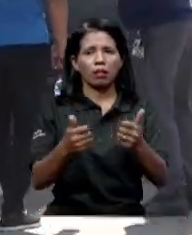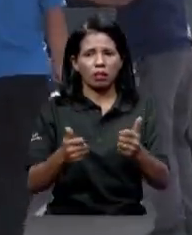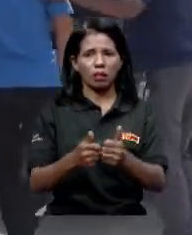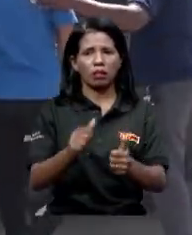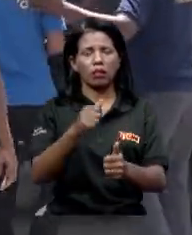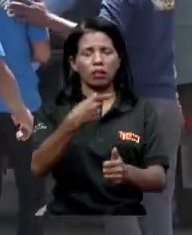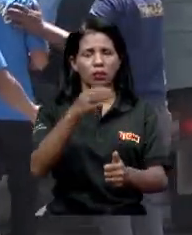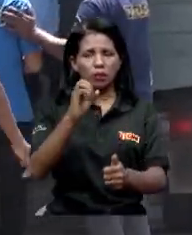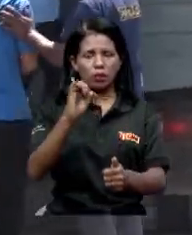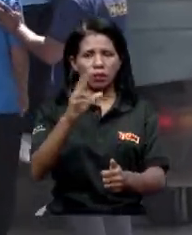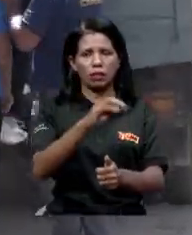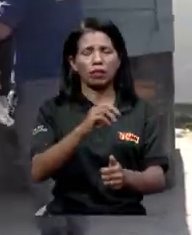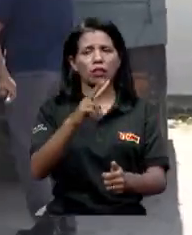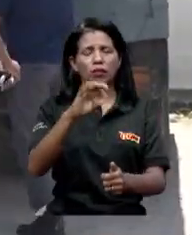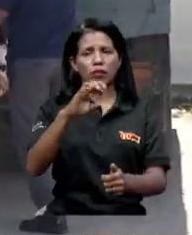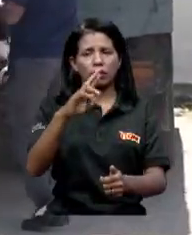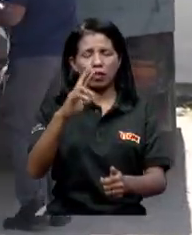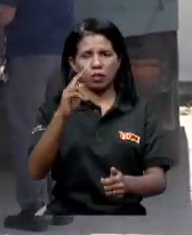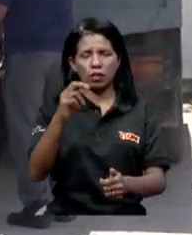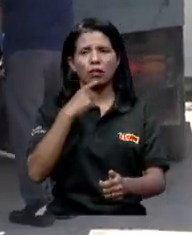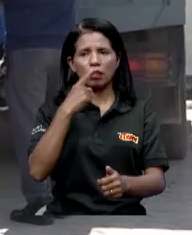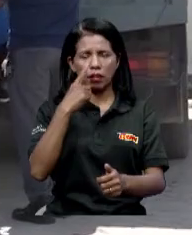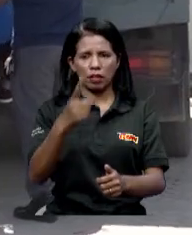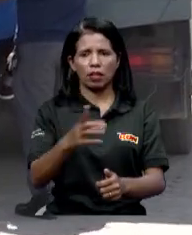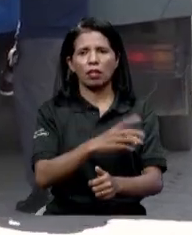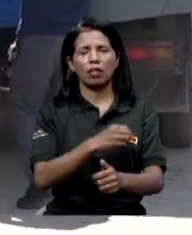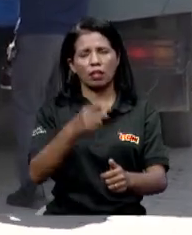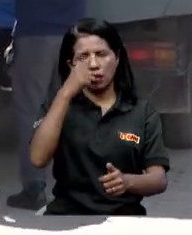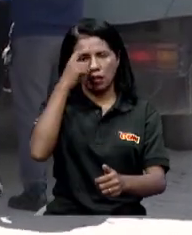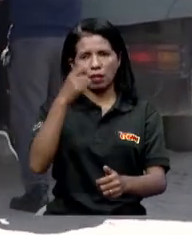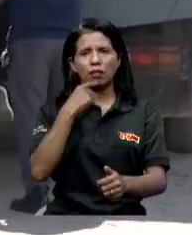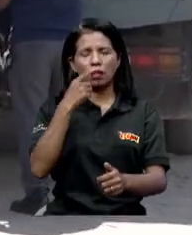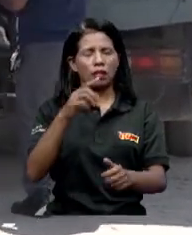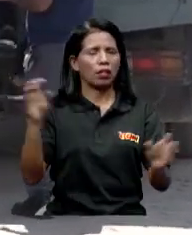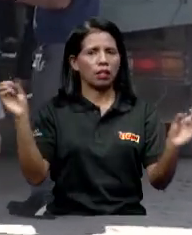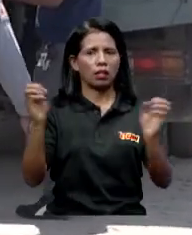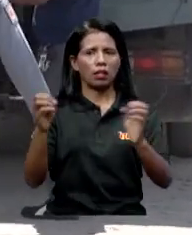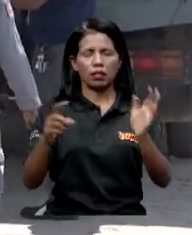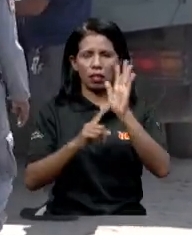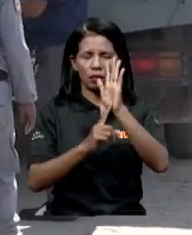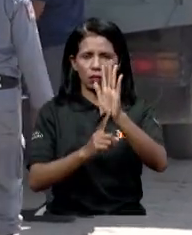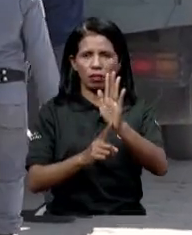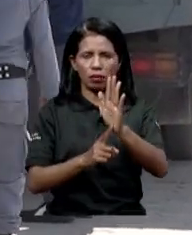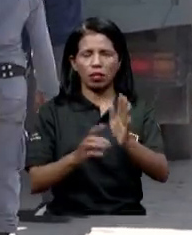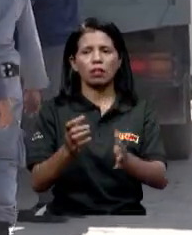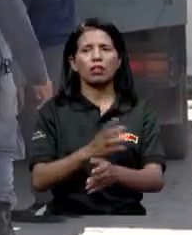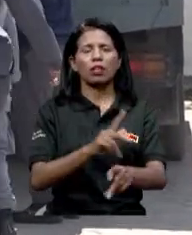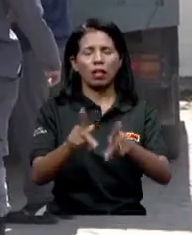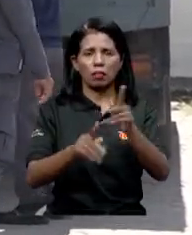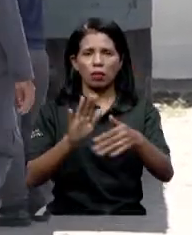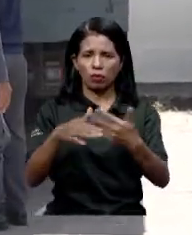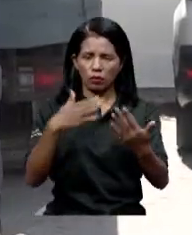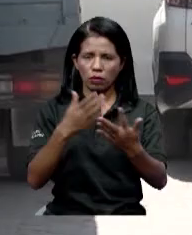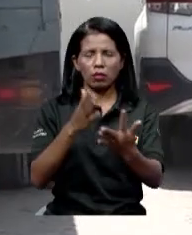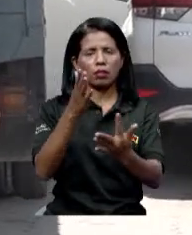Arguido Sirnian, Virna de Carvalho, contra a alegação ne, tamba considera lá a prova suficiente a tu castigo ne cliente sira,